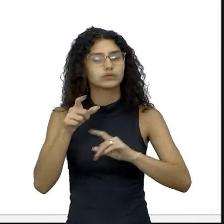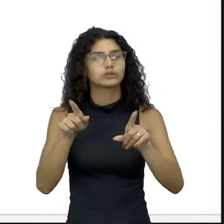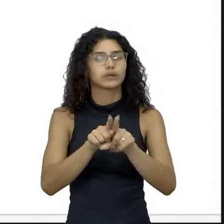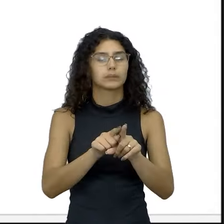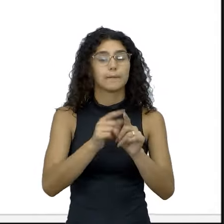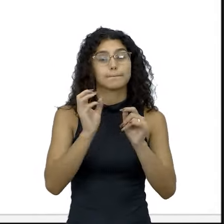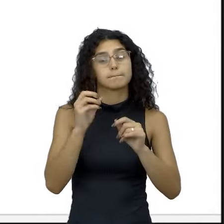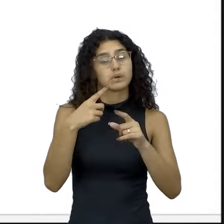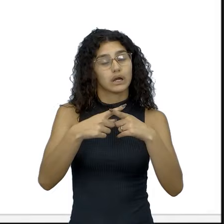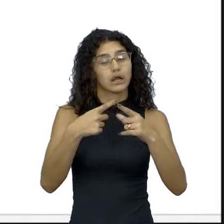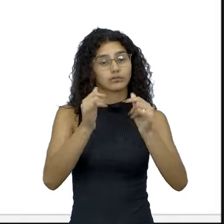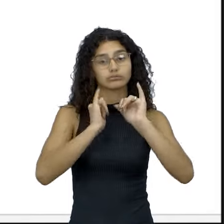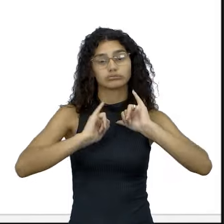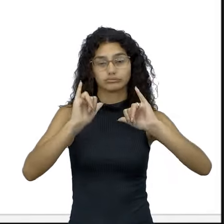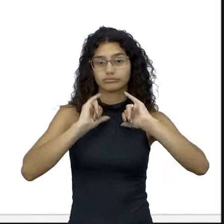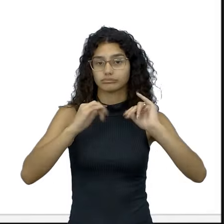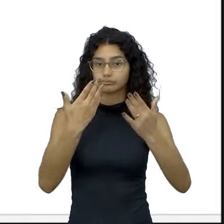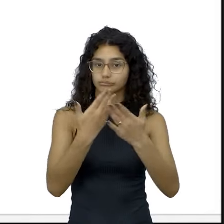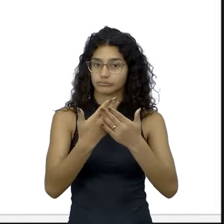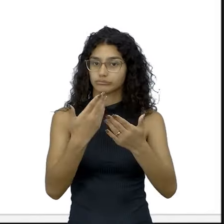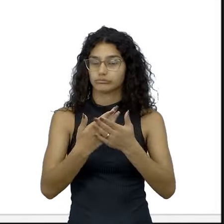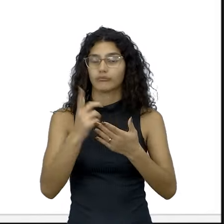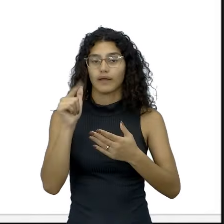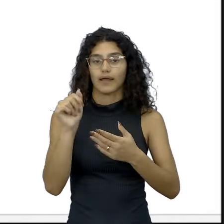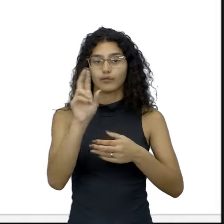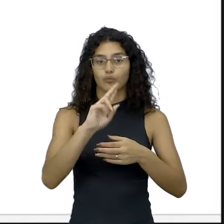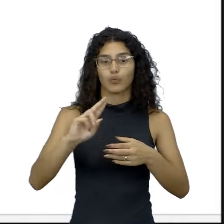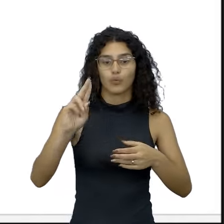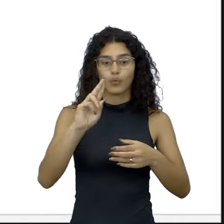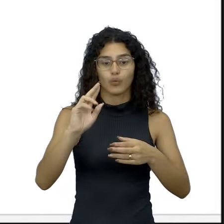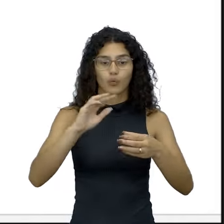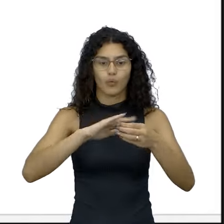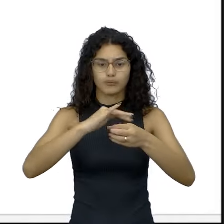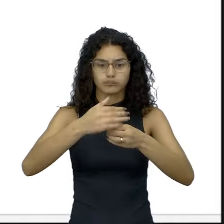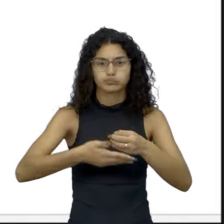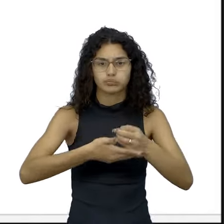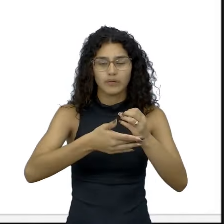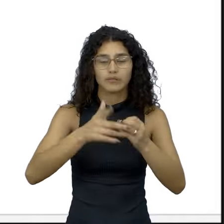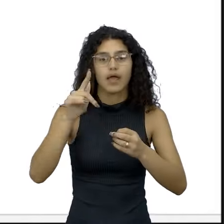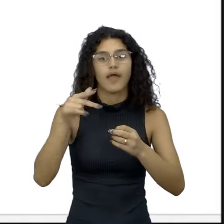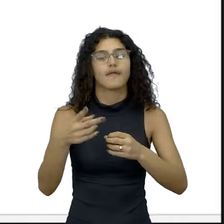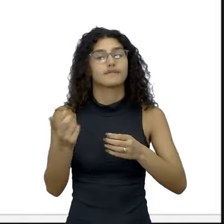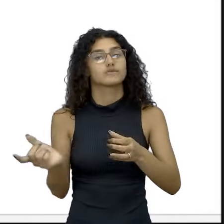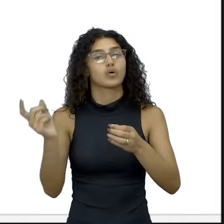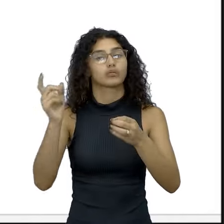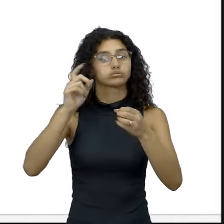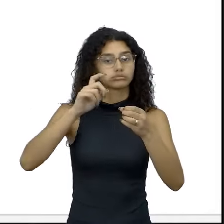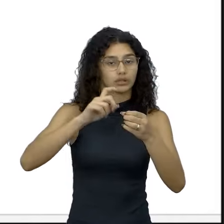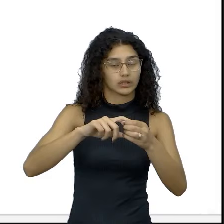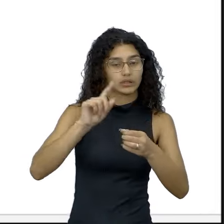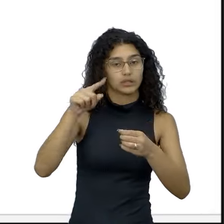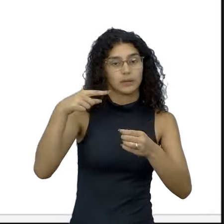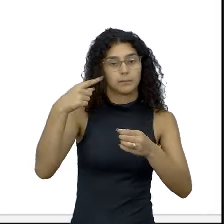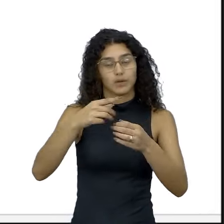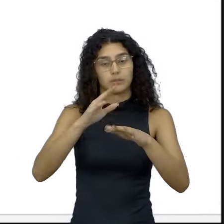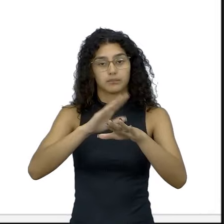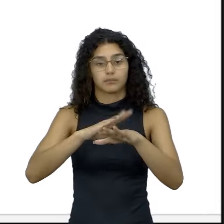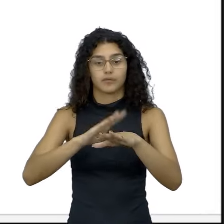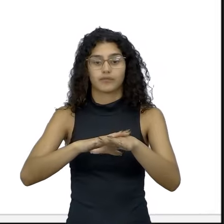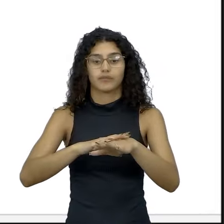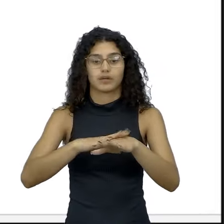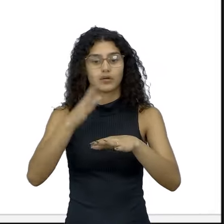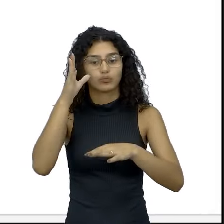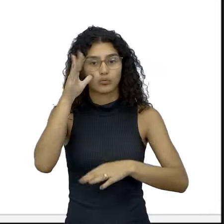essas informações nessa aula sobre o consumo sustentável, elas serão retomadas na produção dos